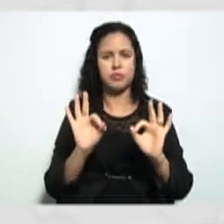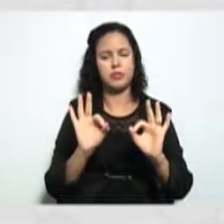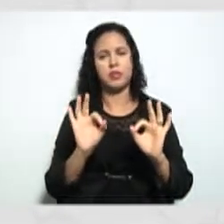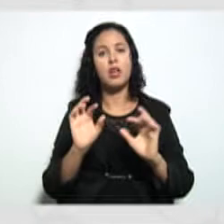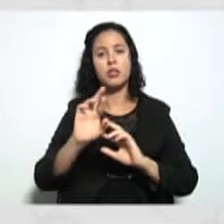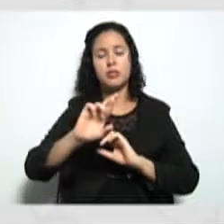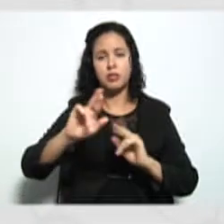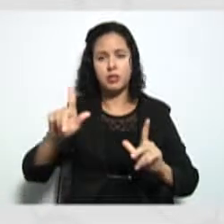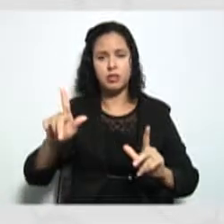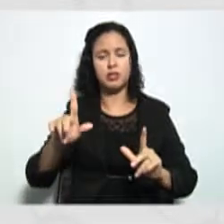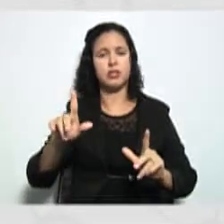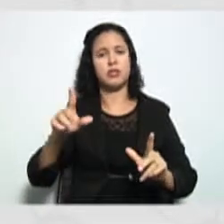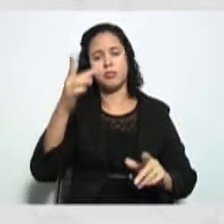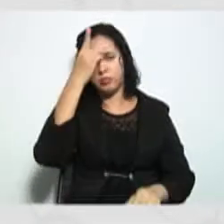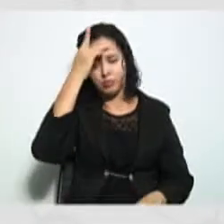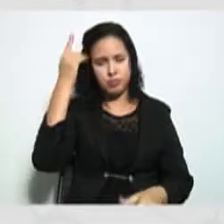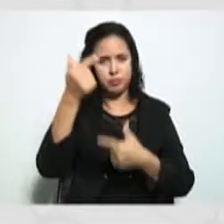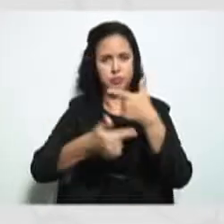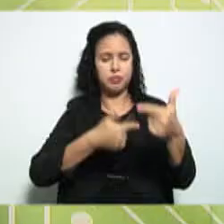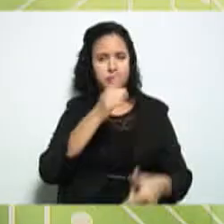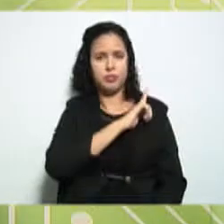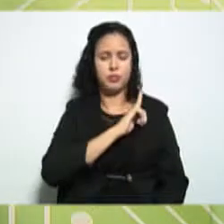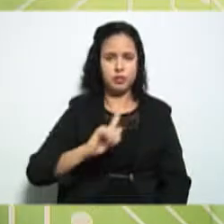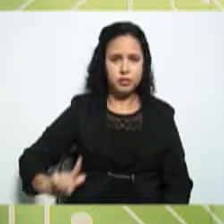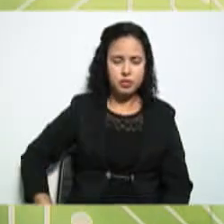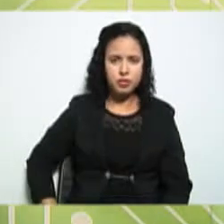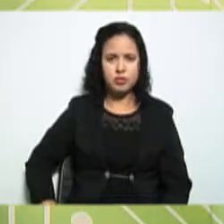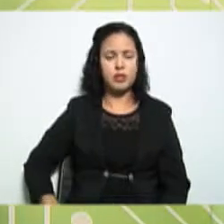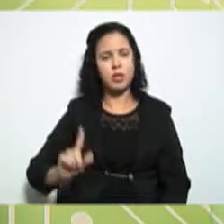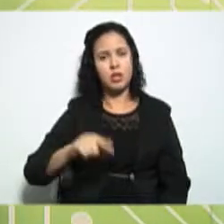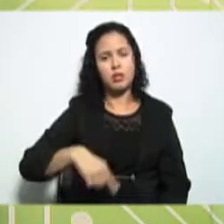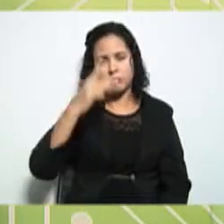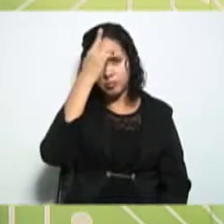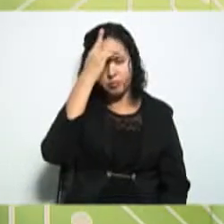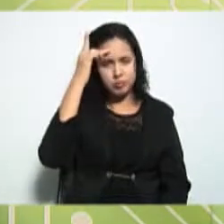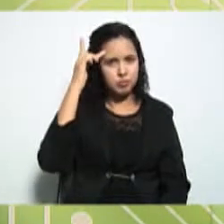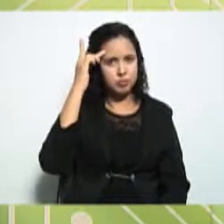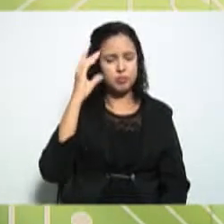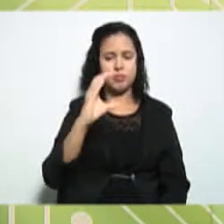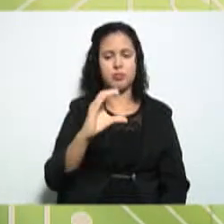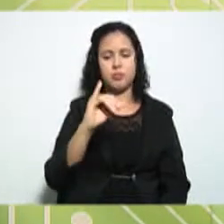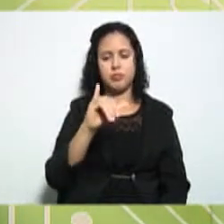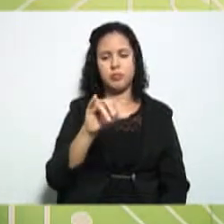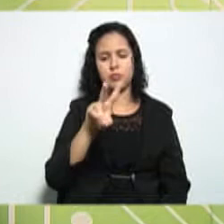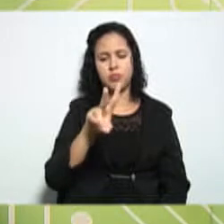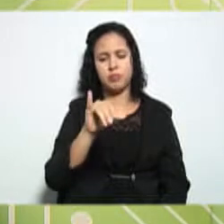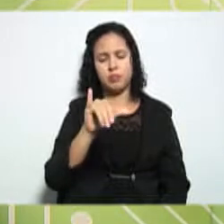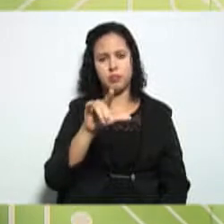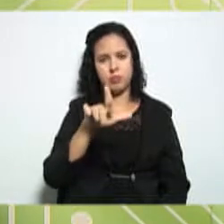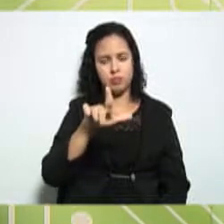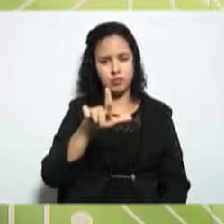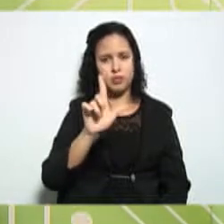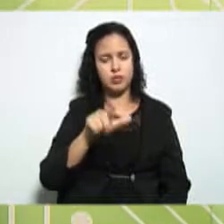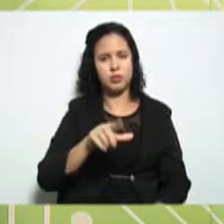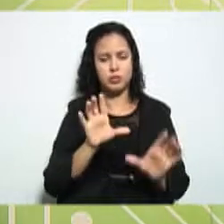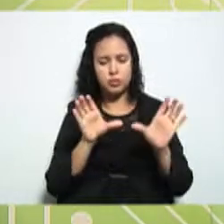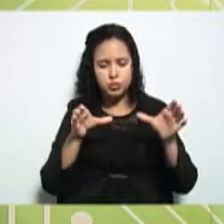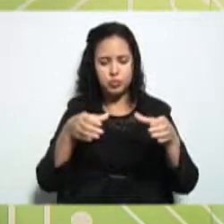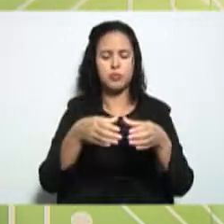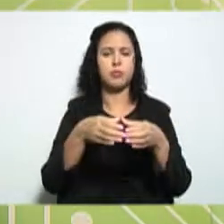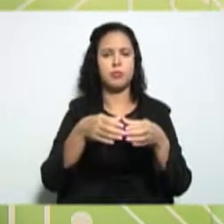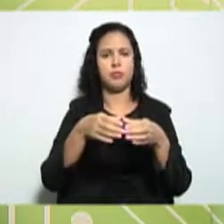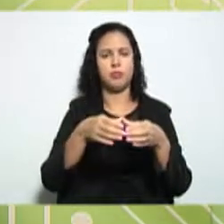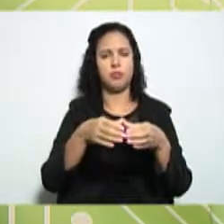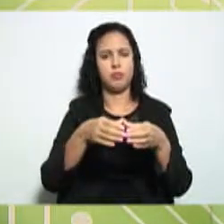assim como um funcionário público, não é como um agente militar. São pessoas civis que estão no exercício das suas atividades da cidadania, que se juntam para fazer